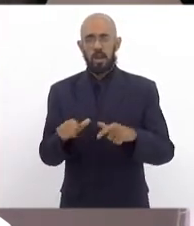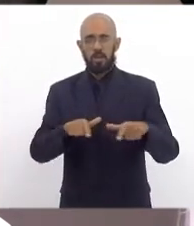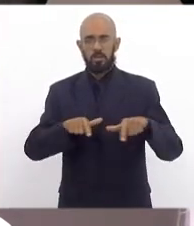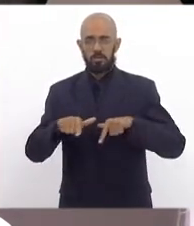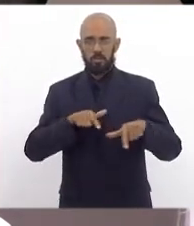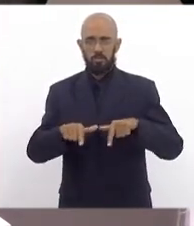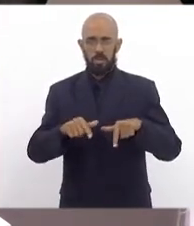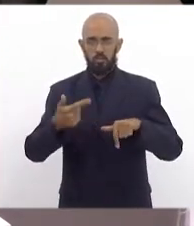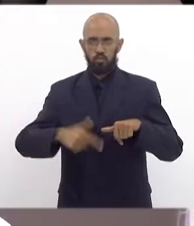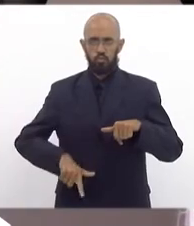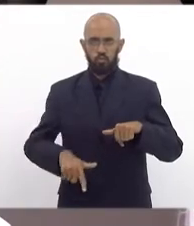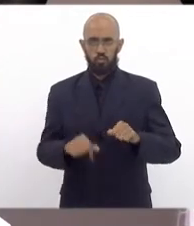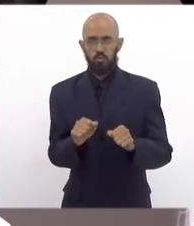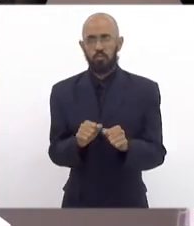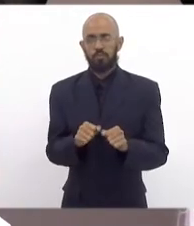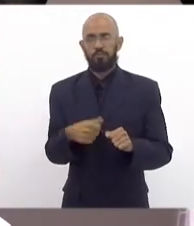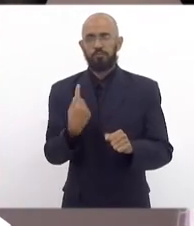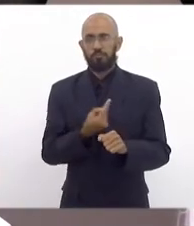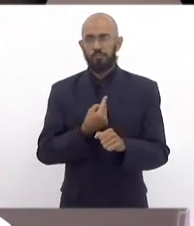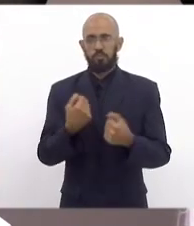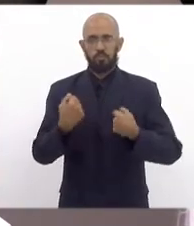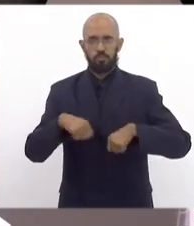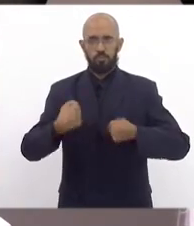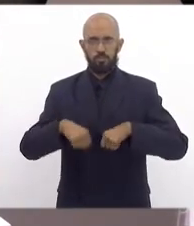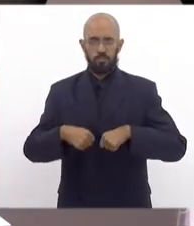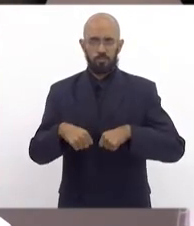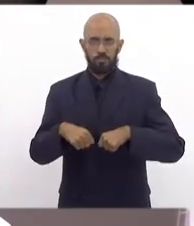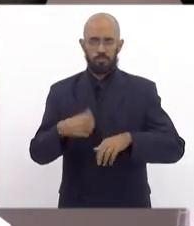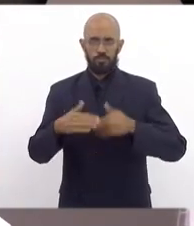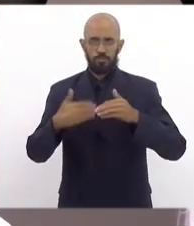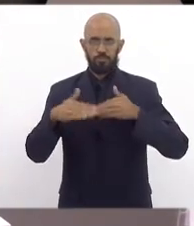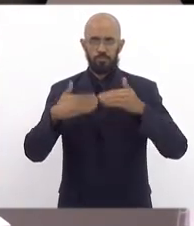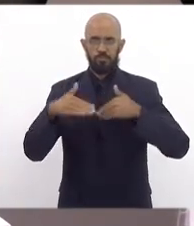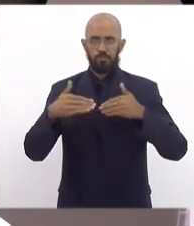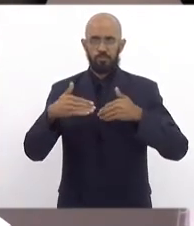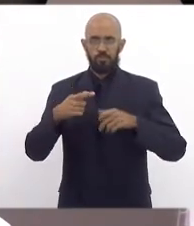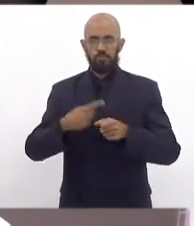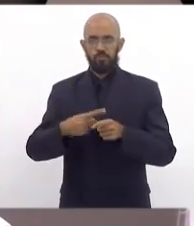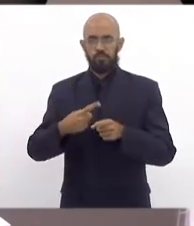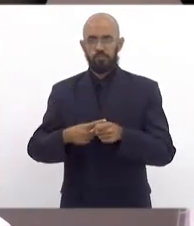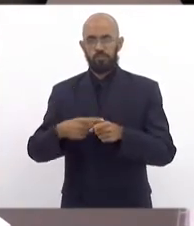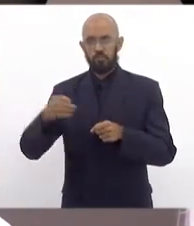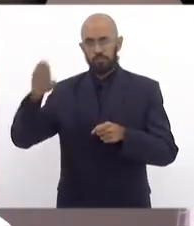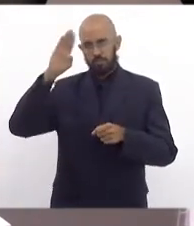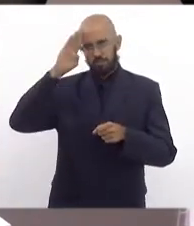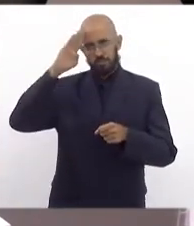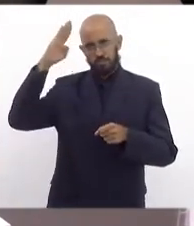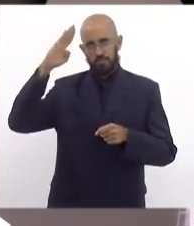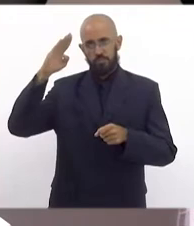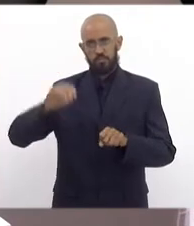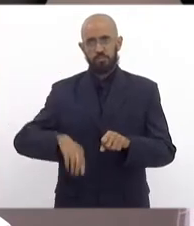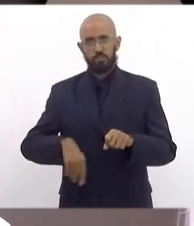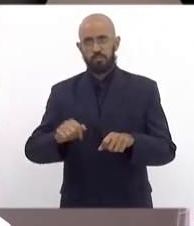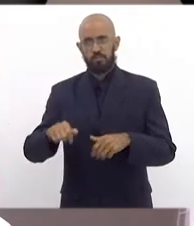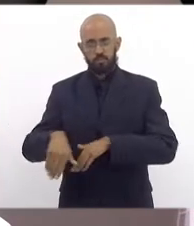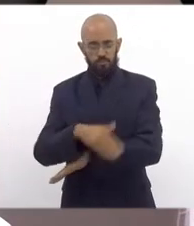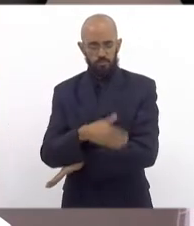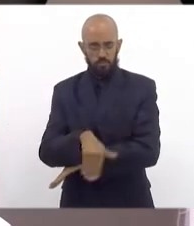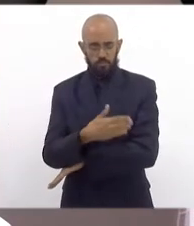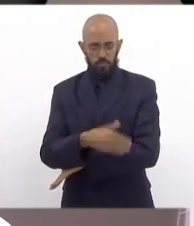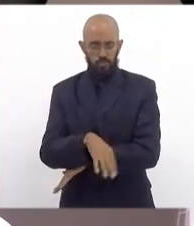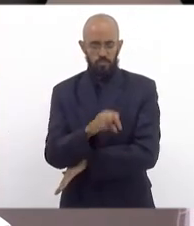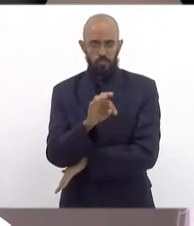emprego então nós estamos necessitando muito no desenvolvimento da cidade principalmente no desenvolvimento da Rua Teresa